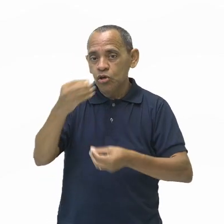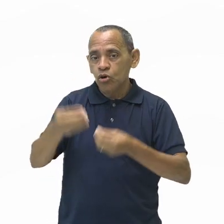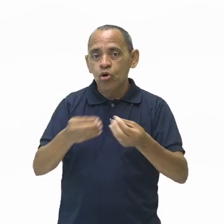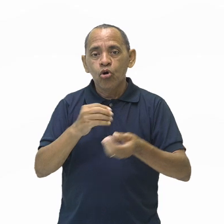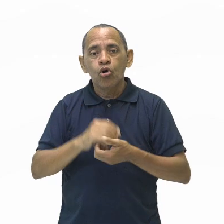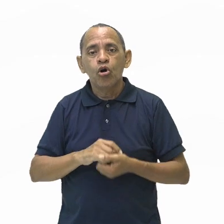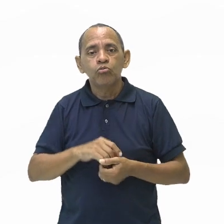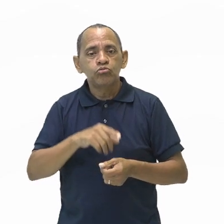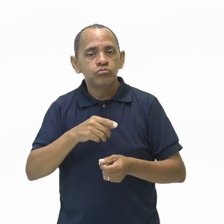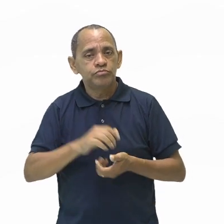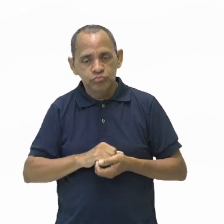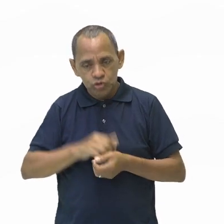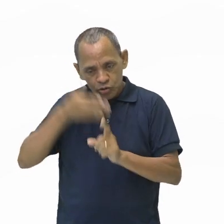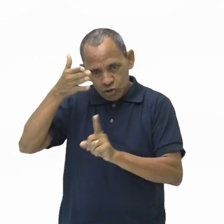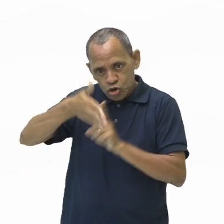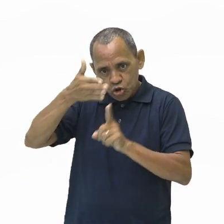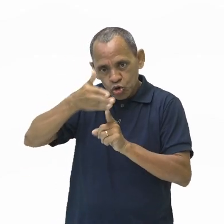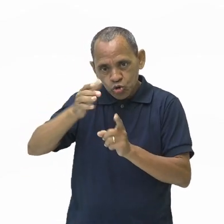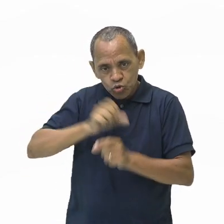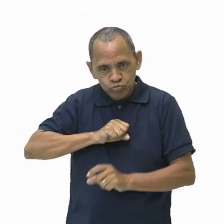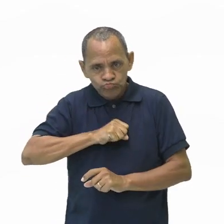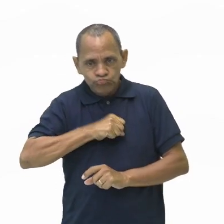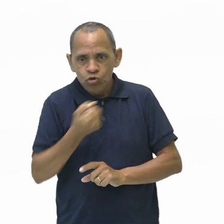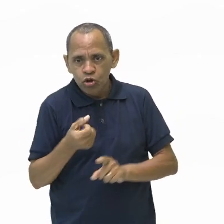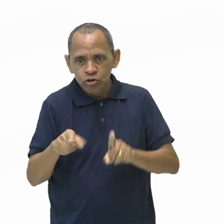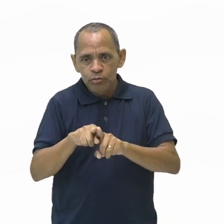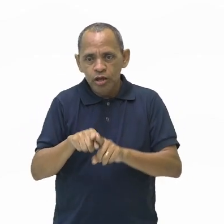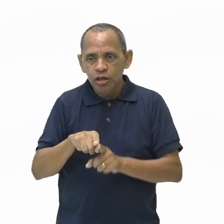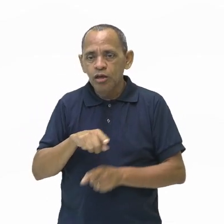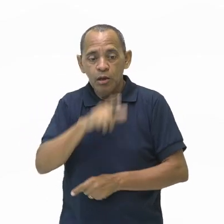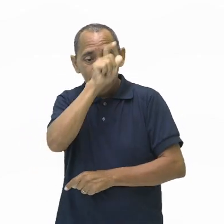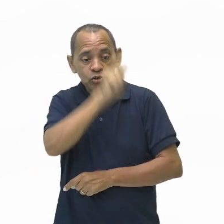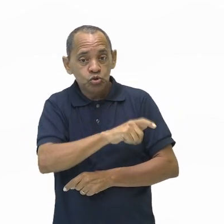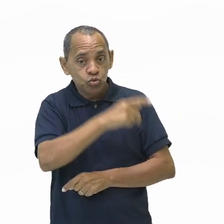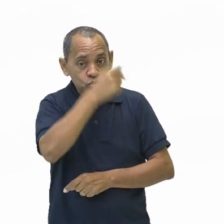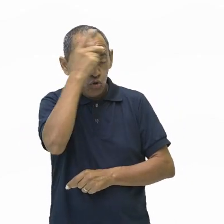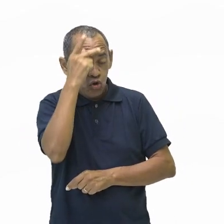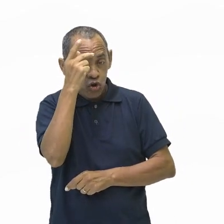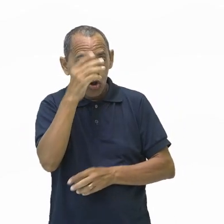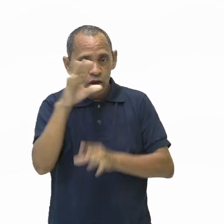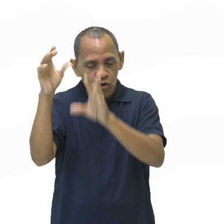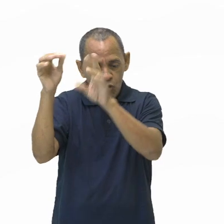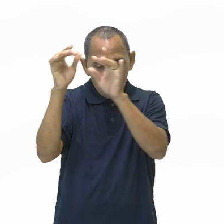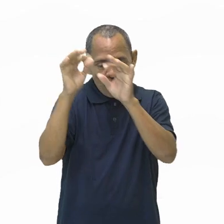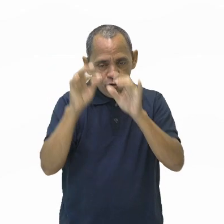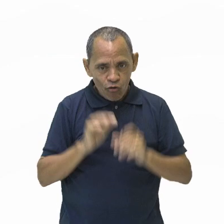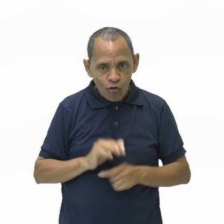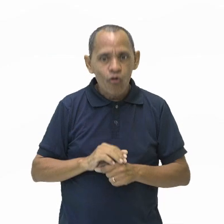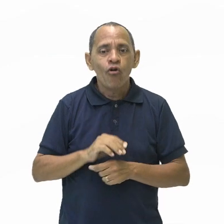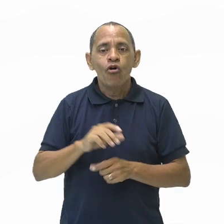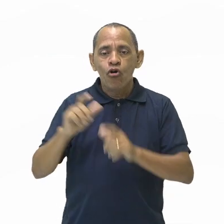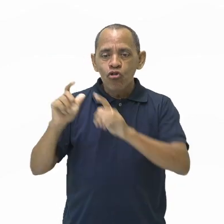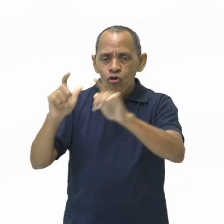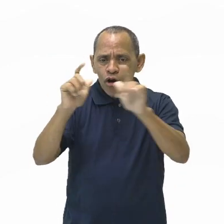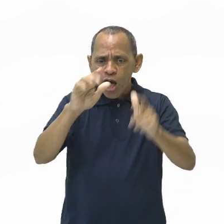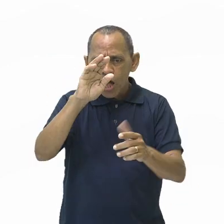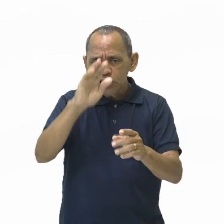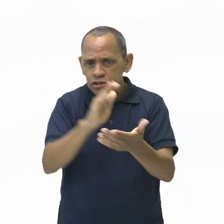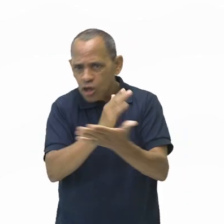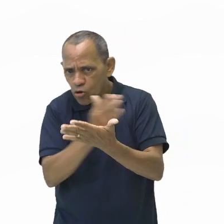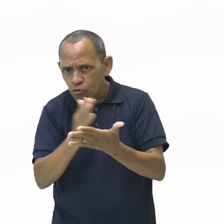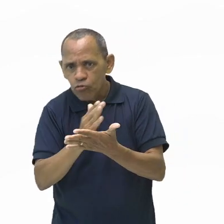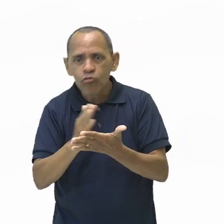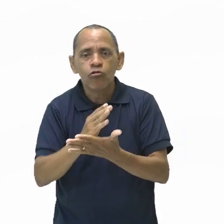meio de discursos de ódio contra pessoas oriundas de regiões ou estados específicos do Brasil. Essa modalidade